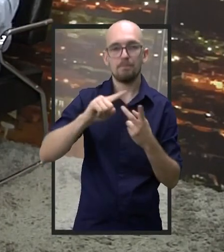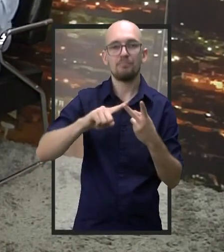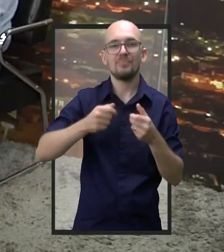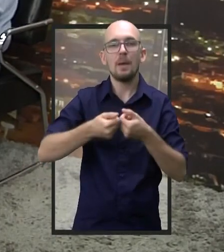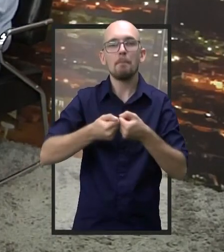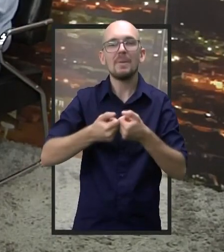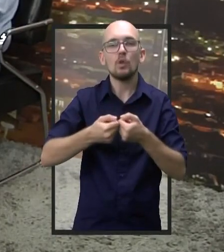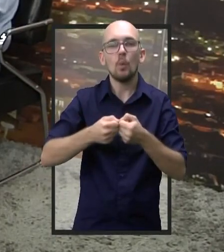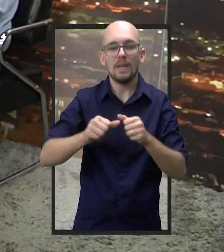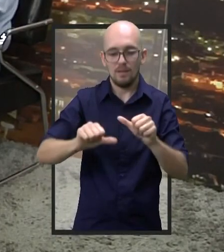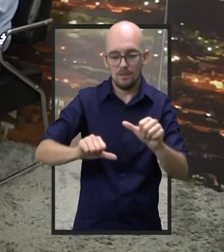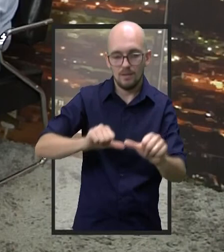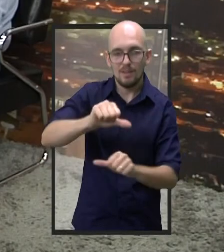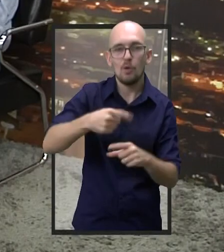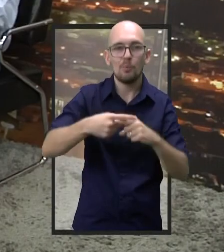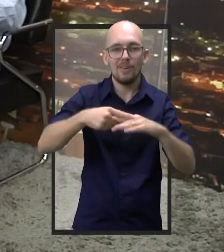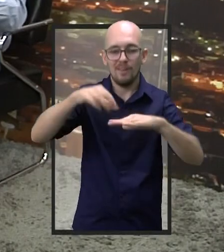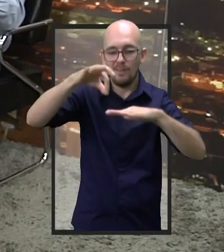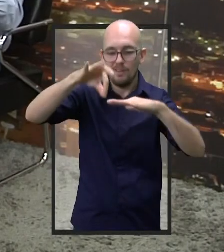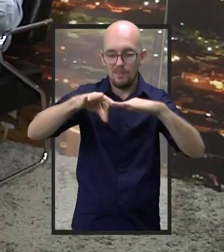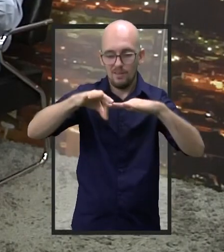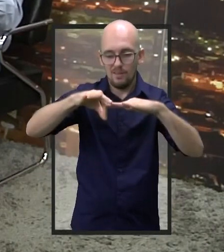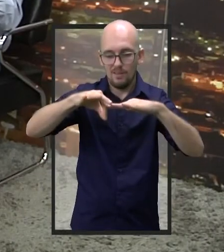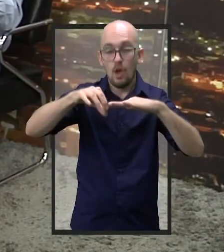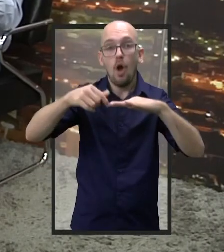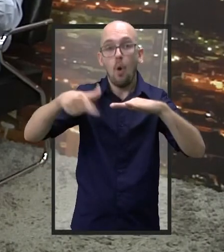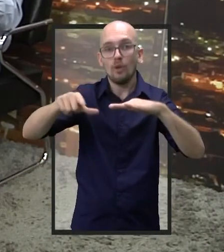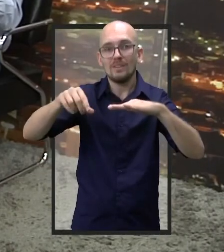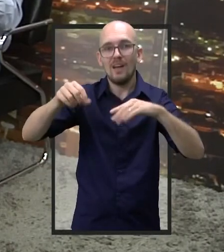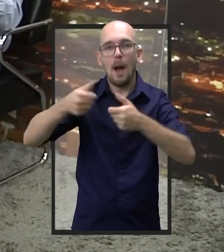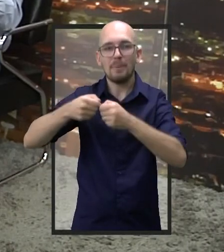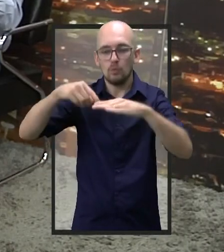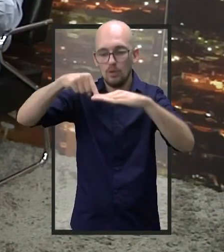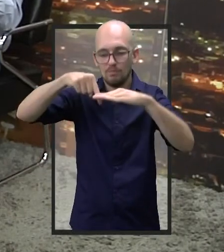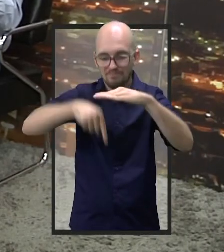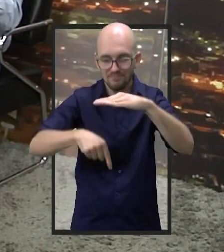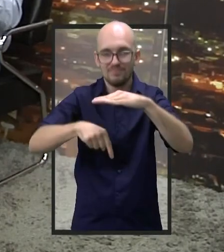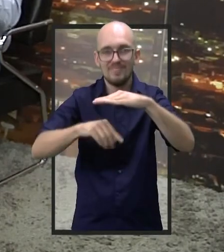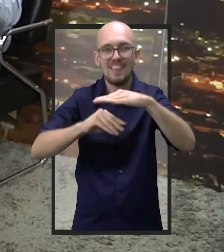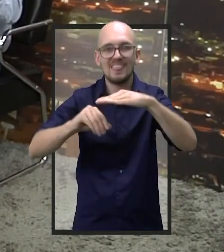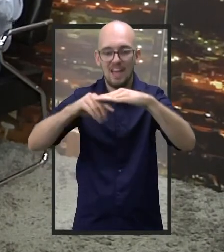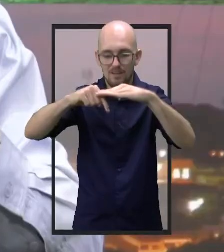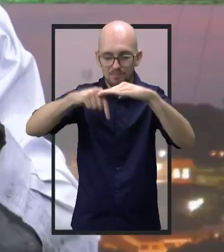vai explorar outra camada do solo, vai deixar esse solo mais rico,